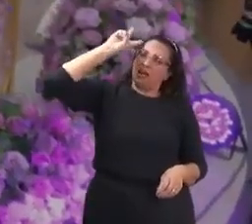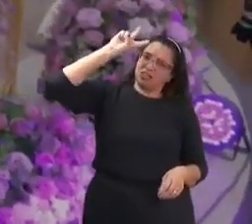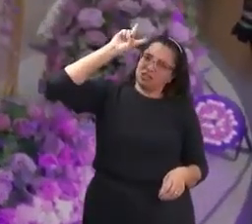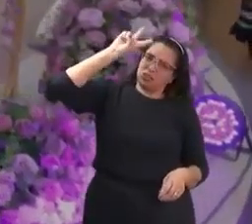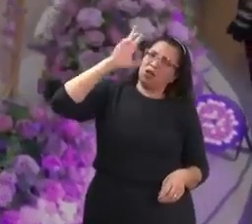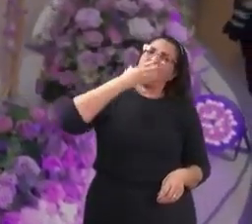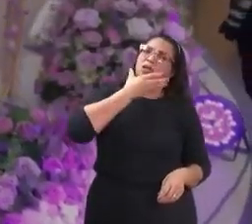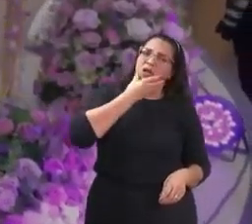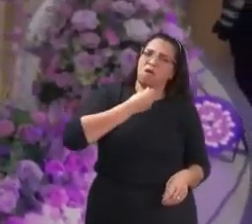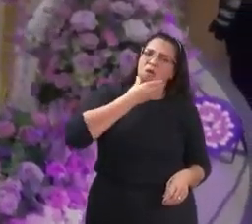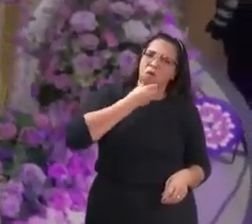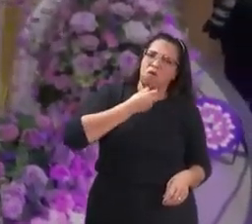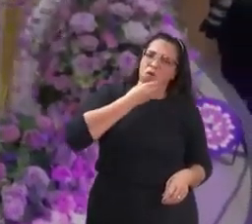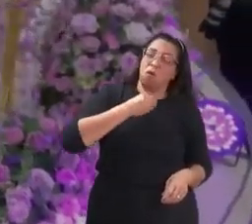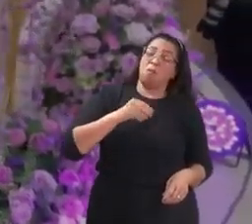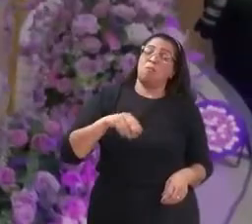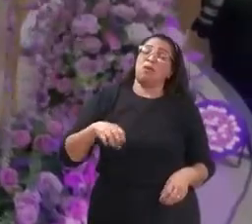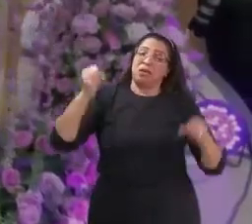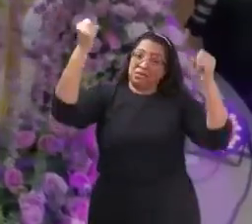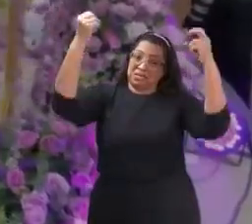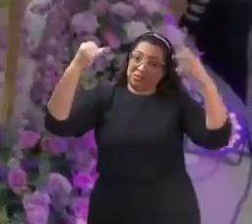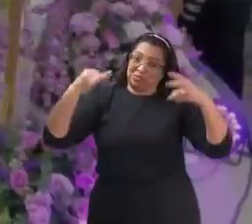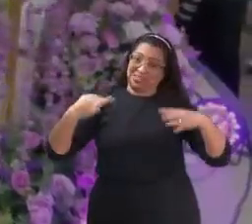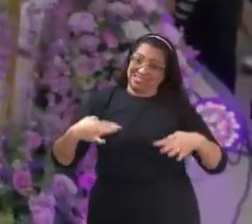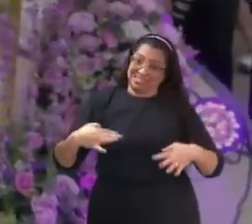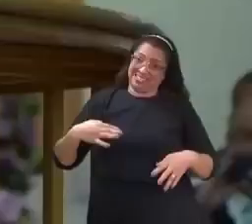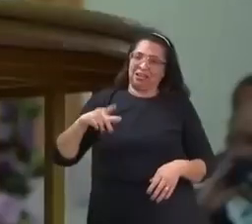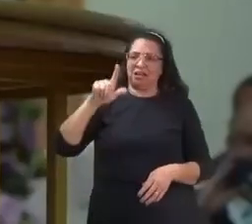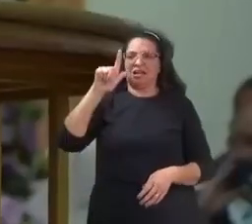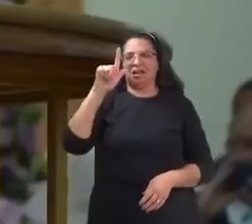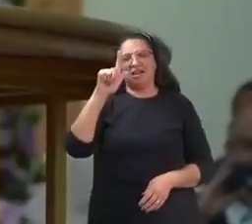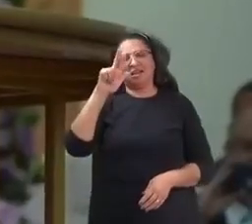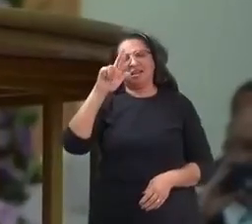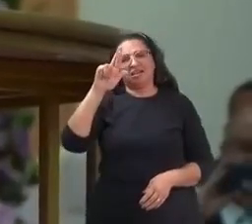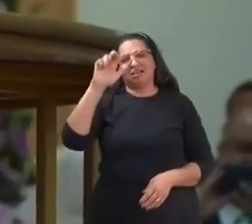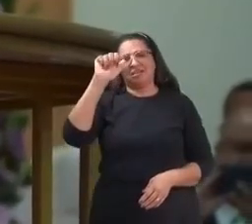dizia, elas não merecem, por isso que o nome é graça.